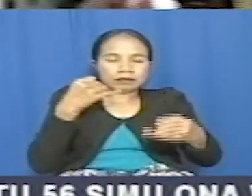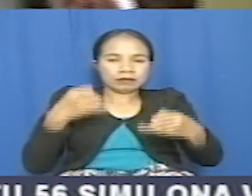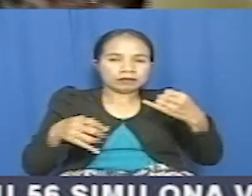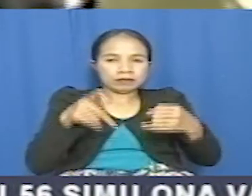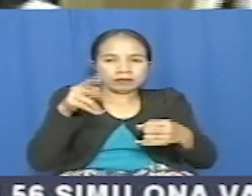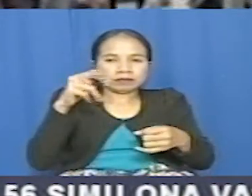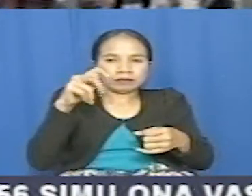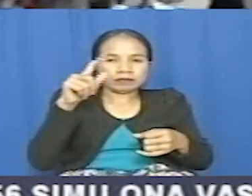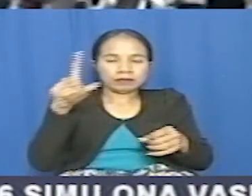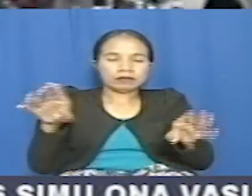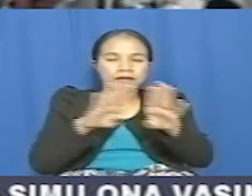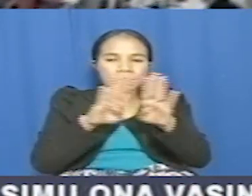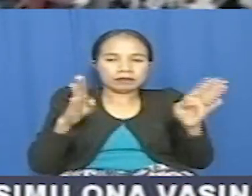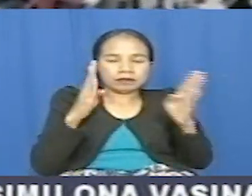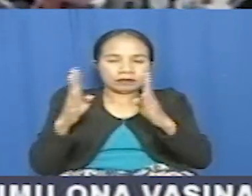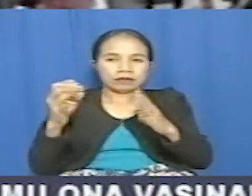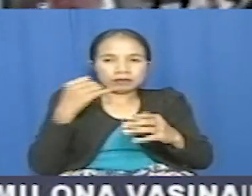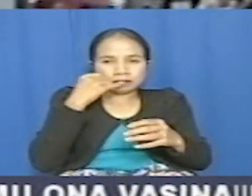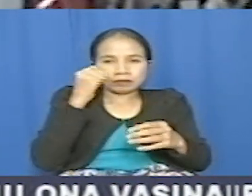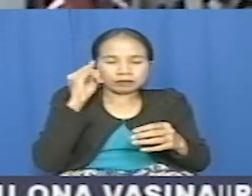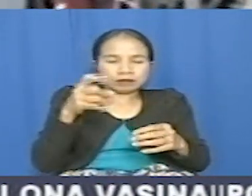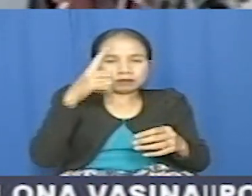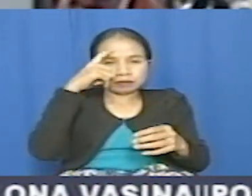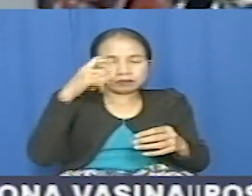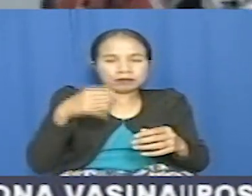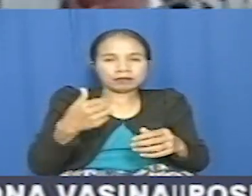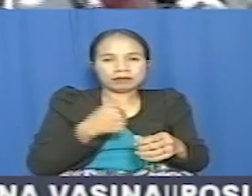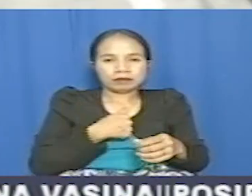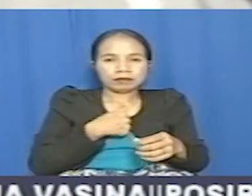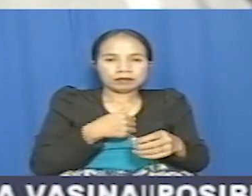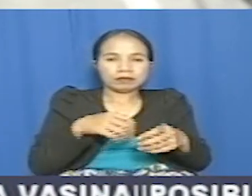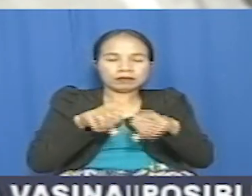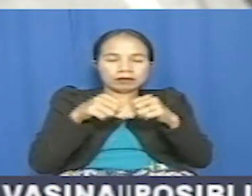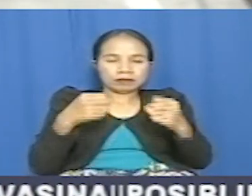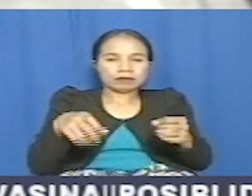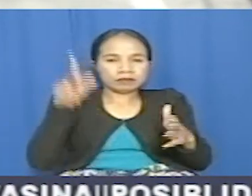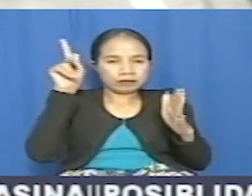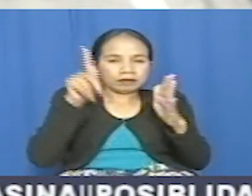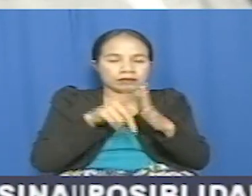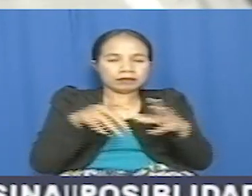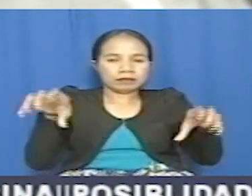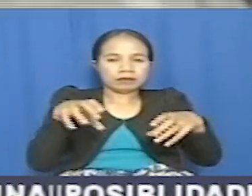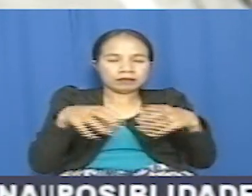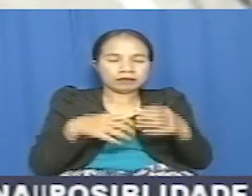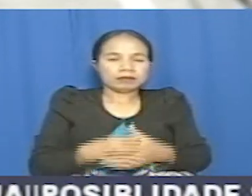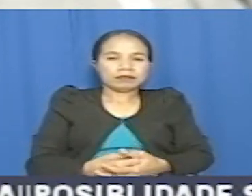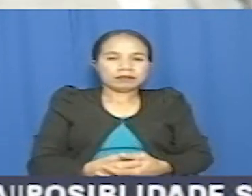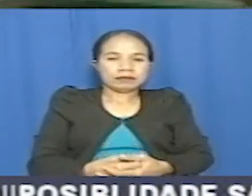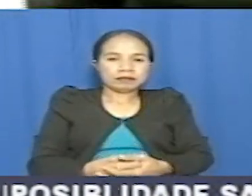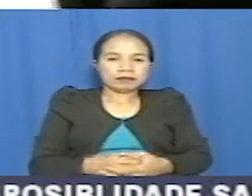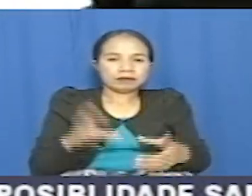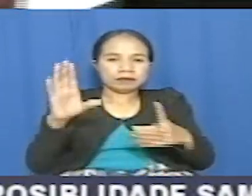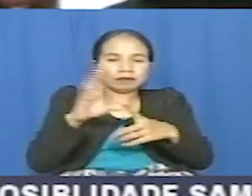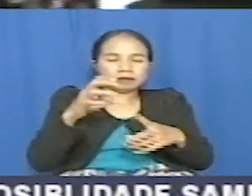Penitele, loque processo investigação, tamba atitude ne estraga imagem instituição nian.